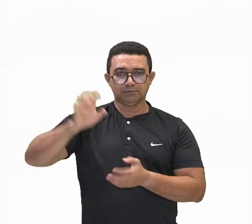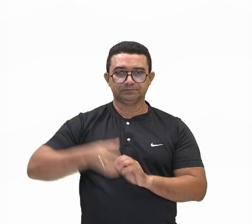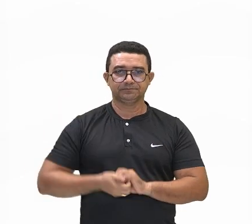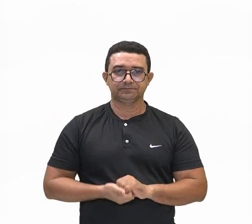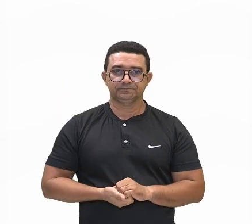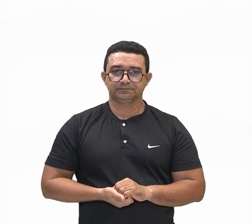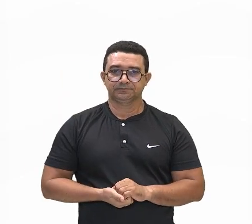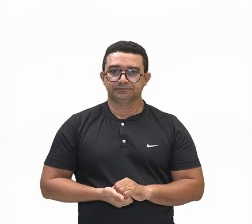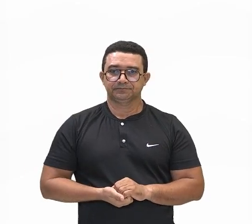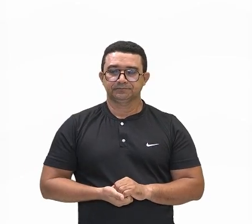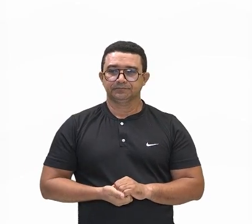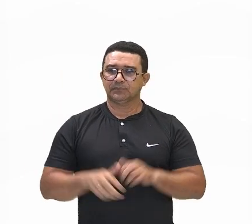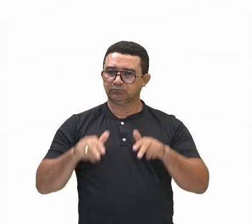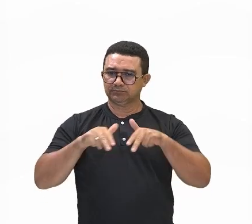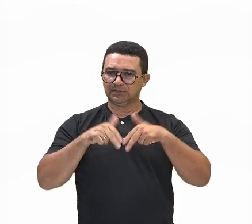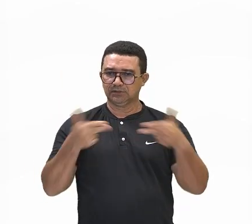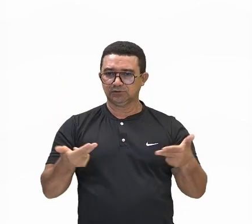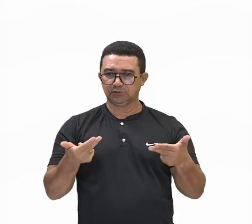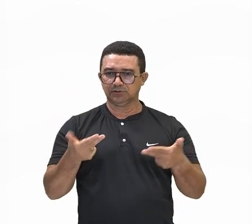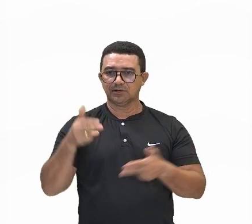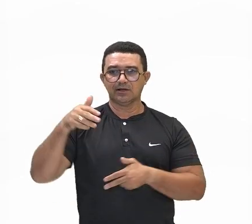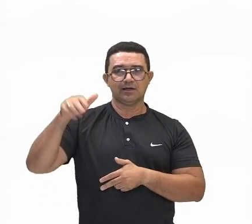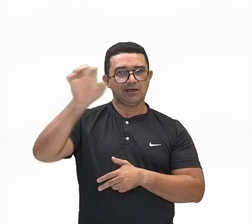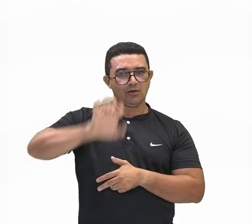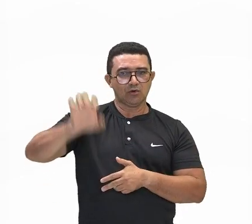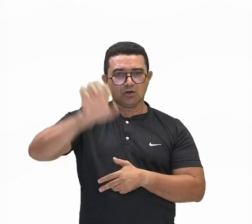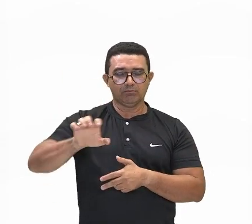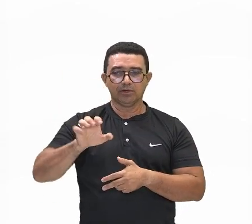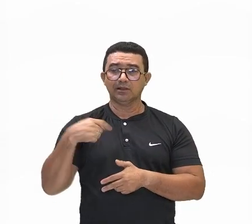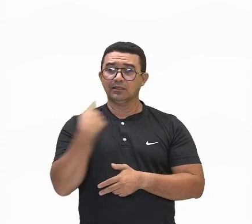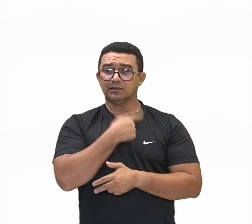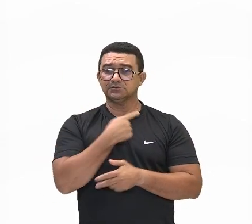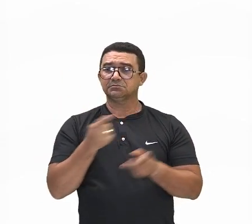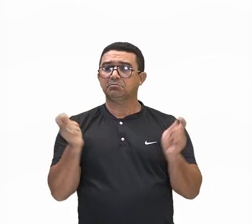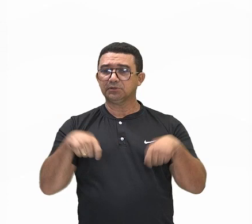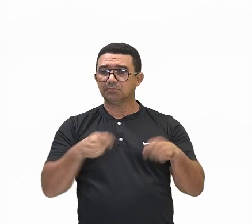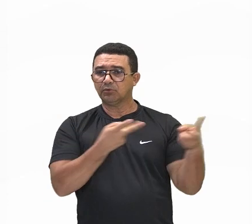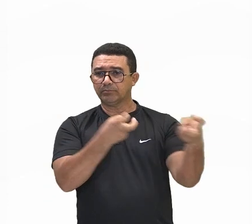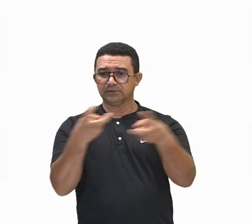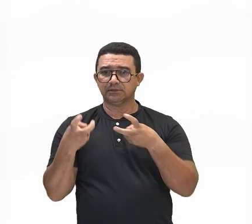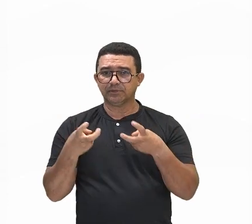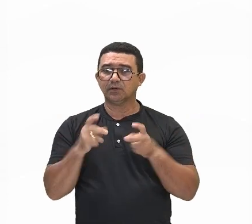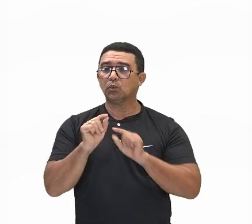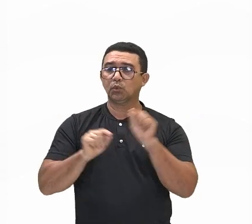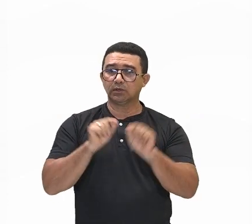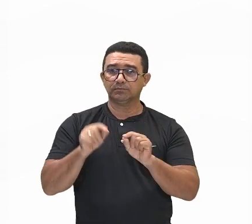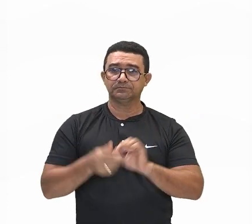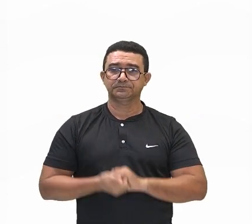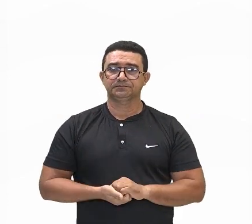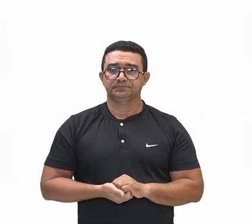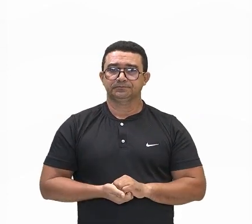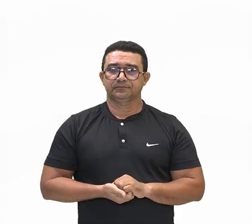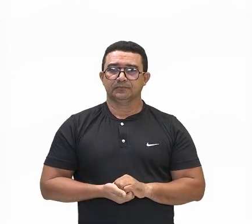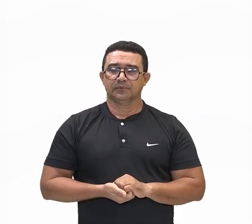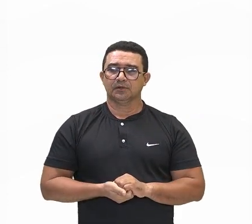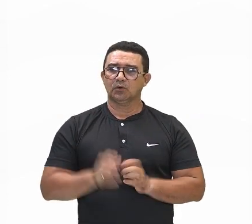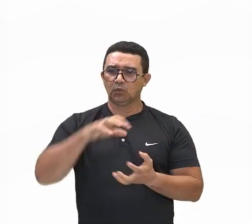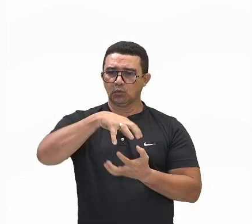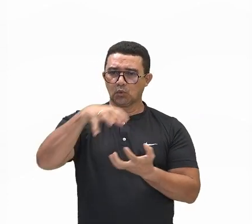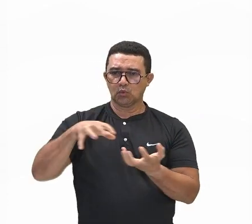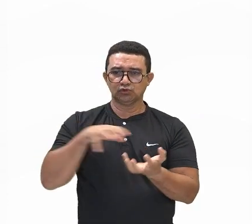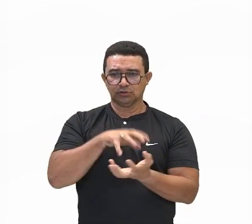Gente, as etnias europeias, a gente vai observar agora, né, vai estudar que o continente europeu,